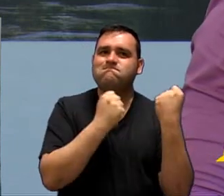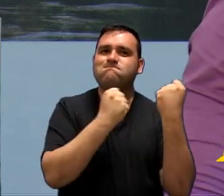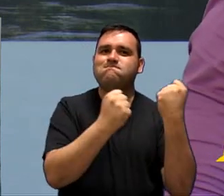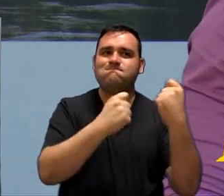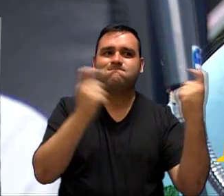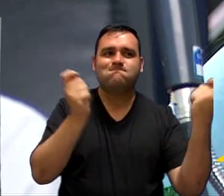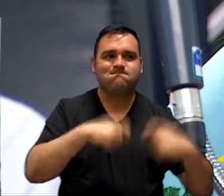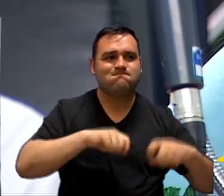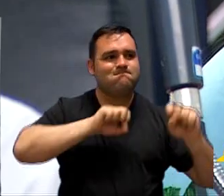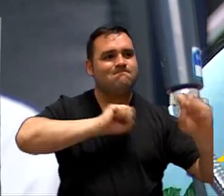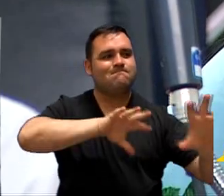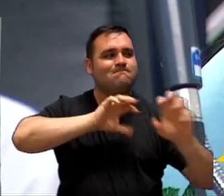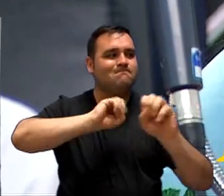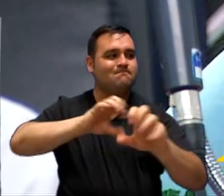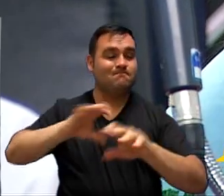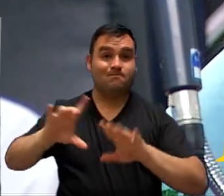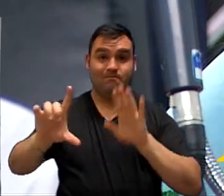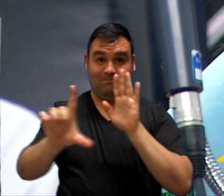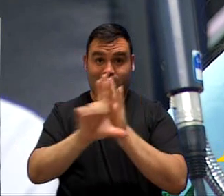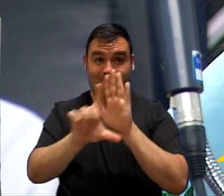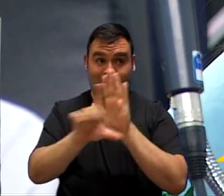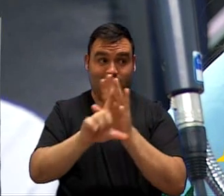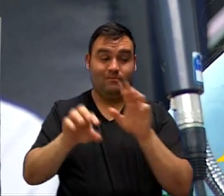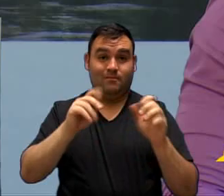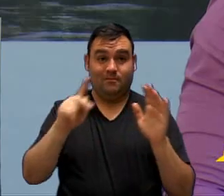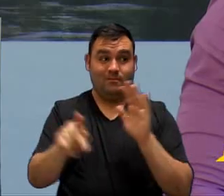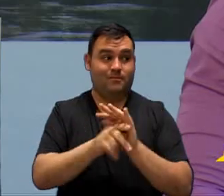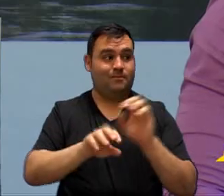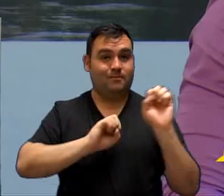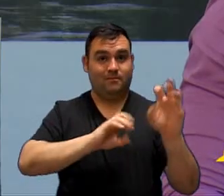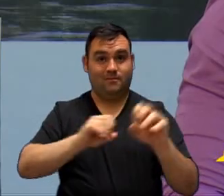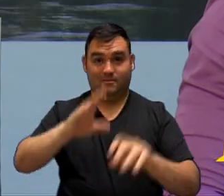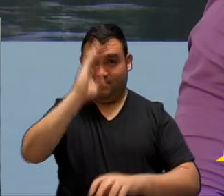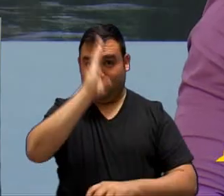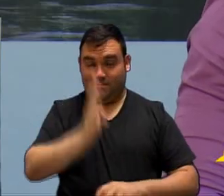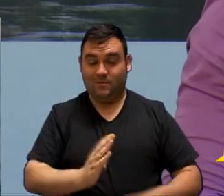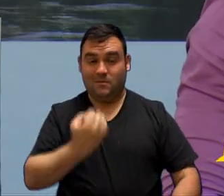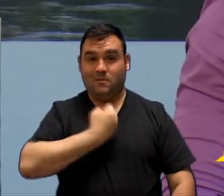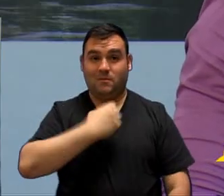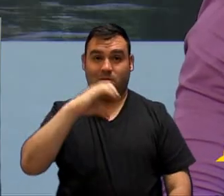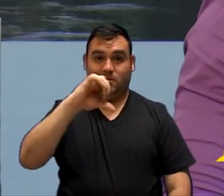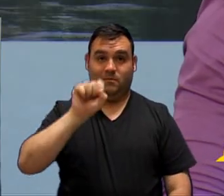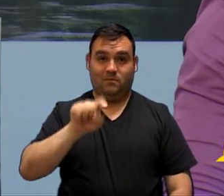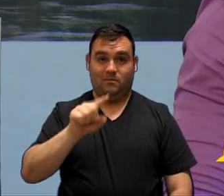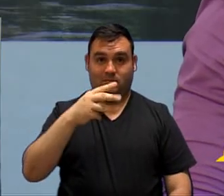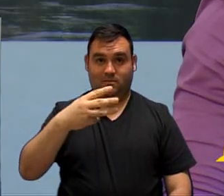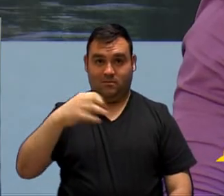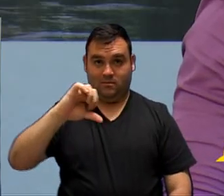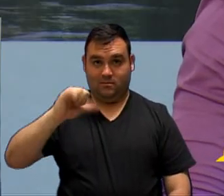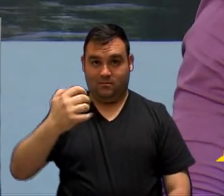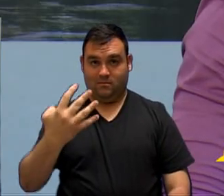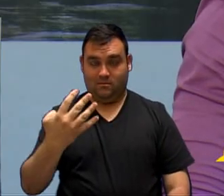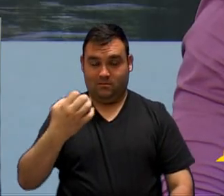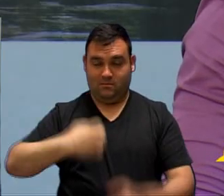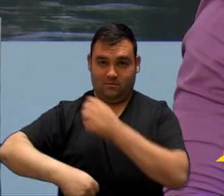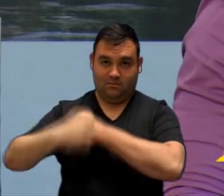educar. A Lei de Diretrizes e Bases da Educação Nacional, número 9.394,